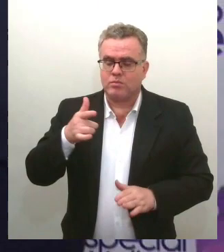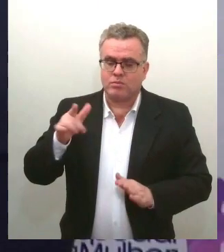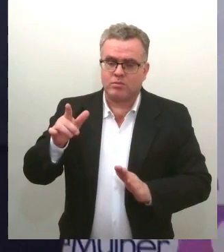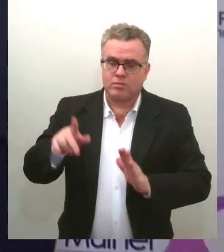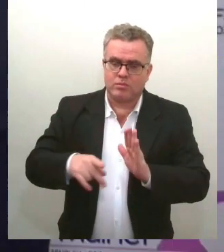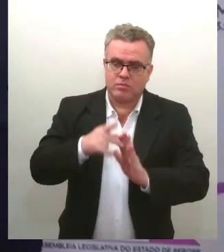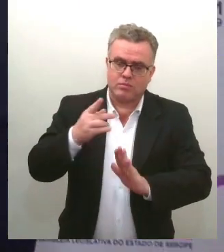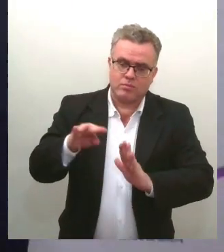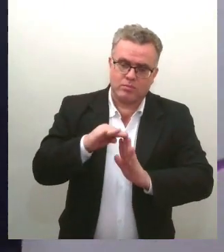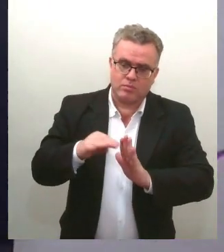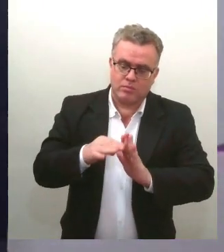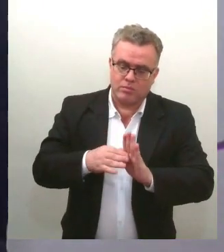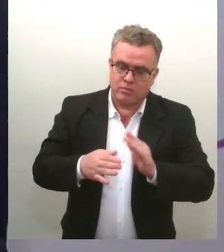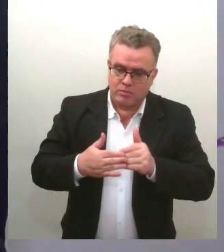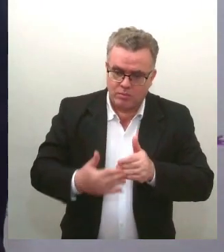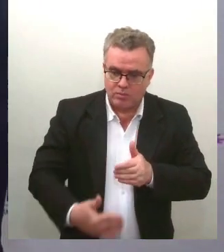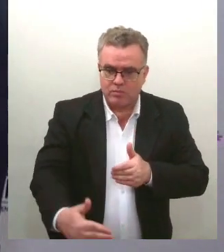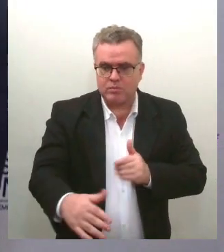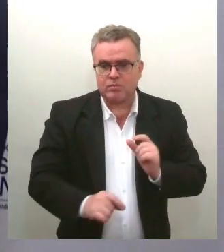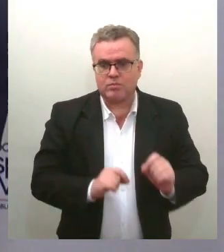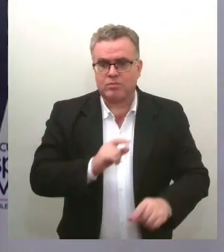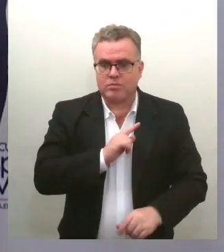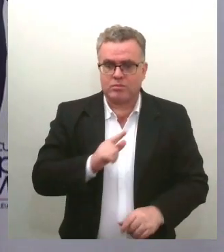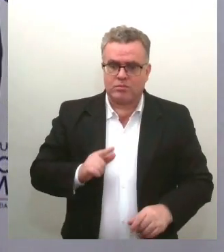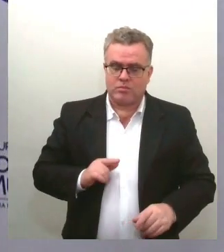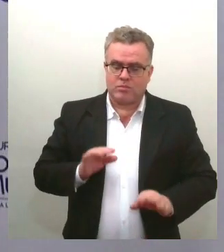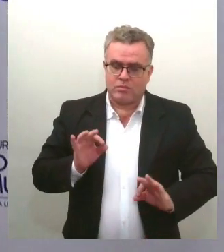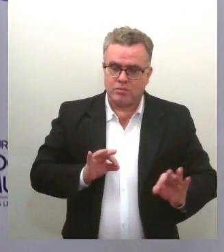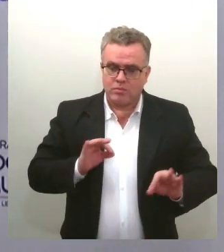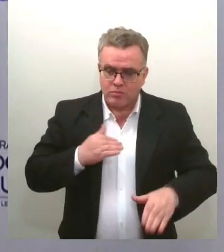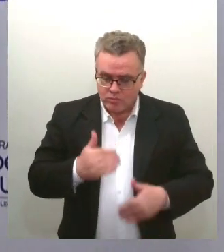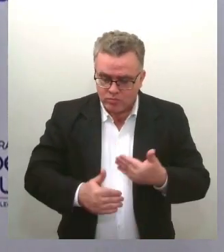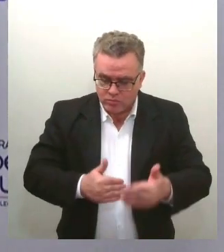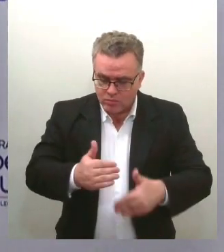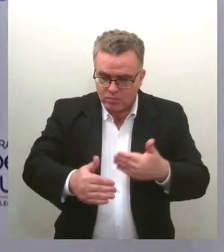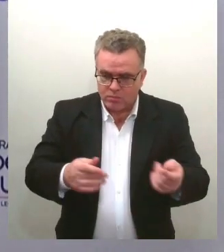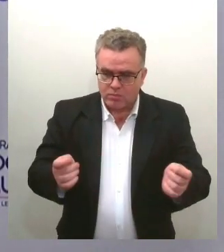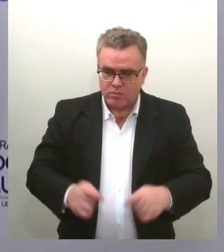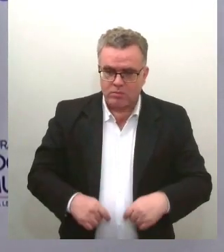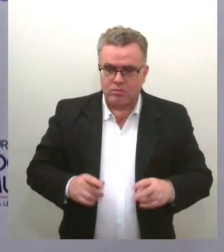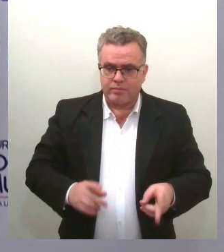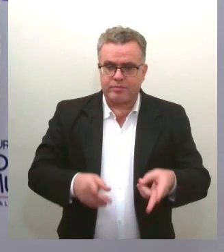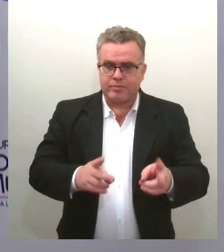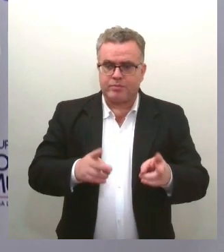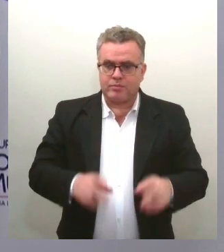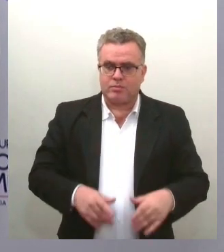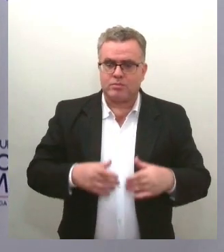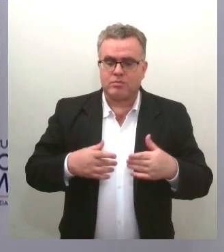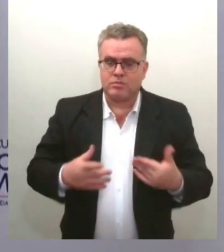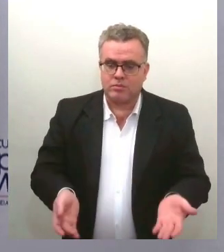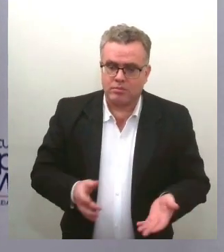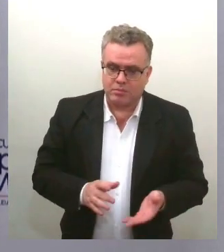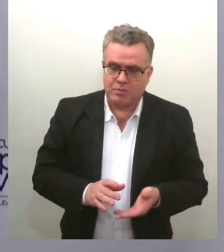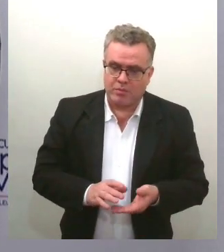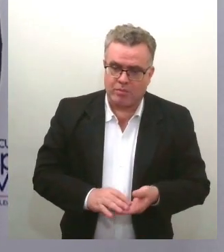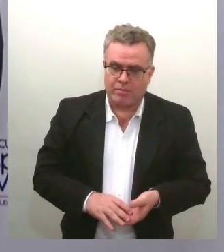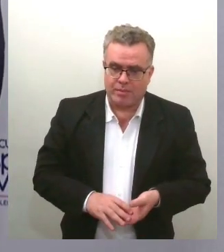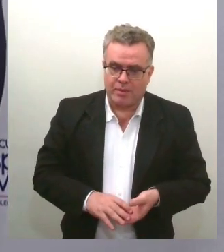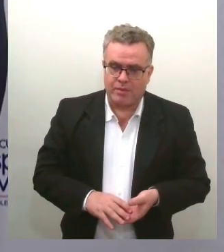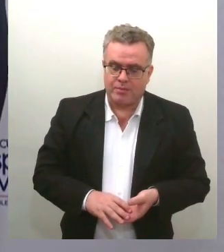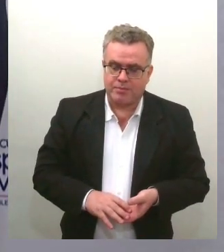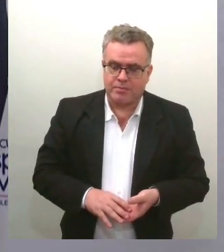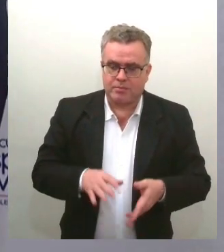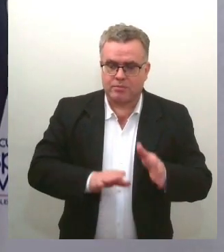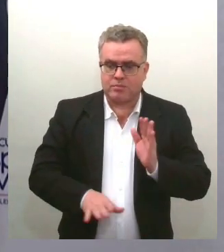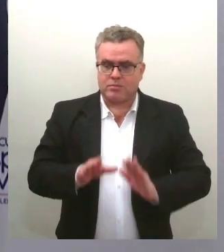a Secretaria de Estado da Saúde tem feito paulatinamente esses estudos, tem sido inclusive referência. Eu